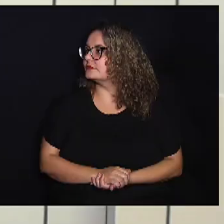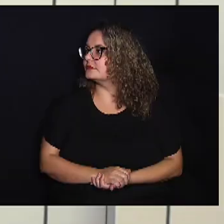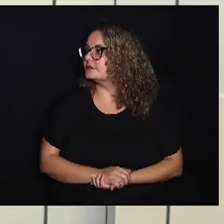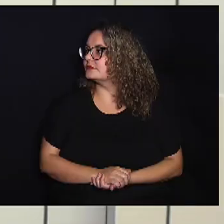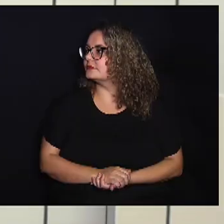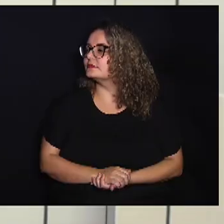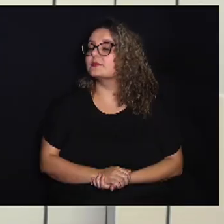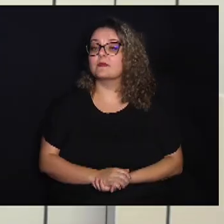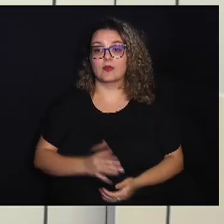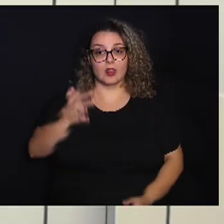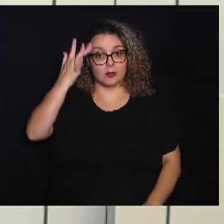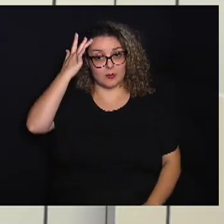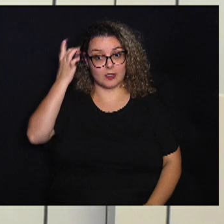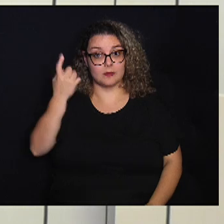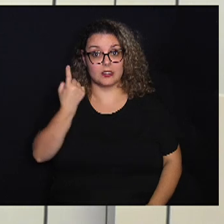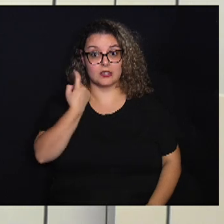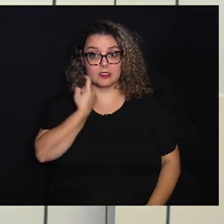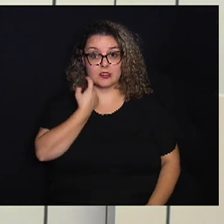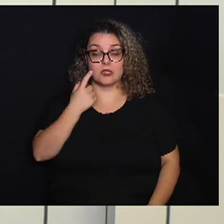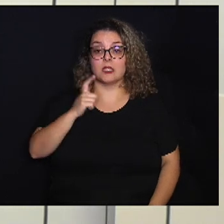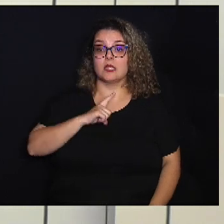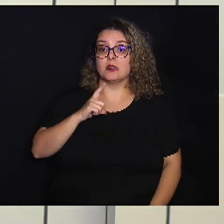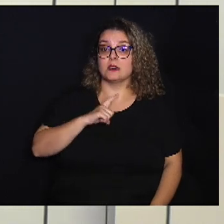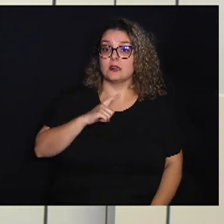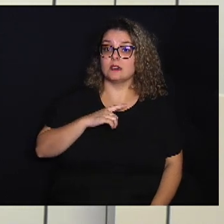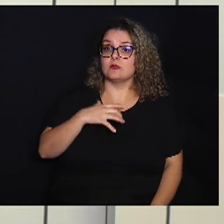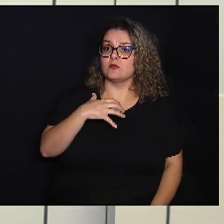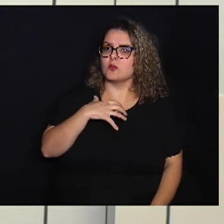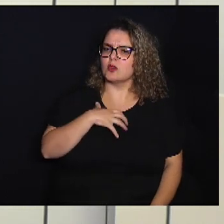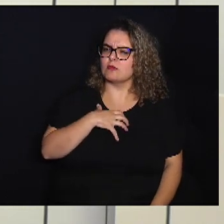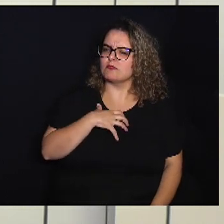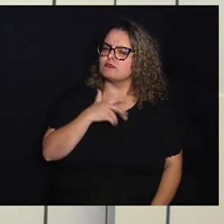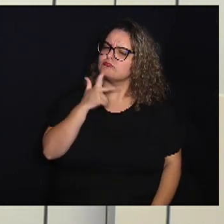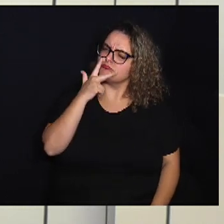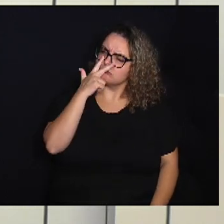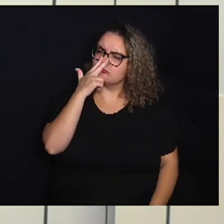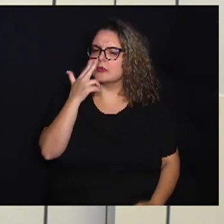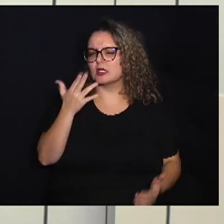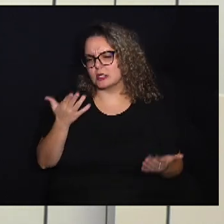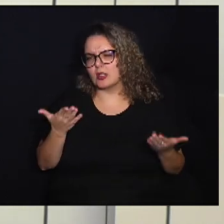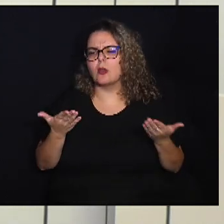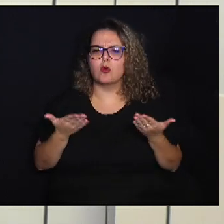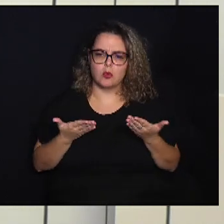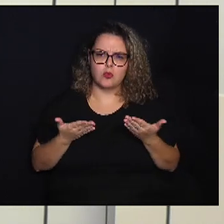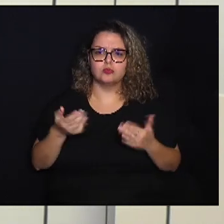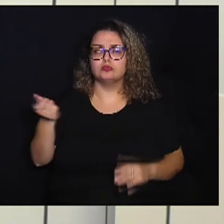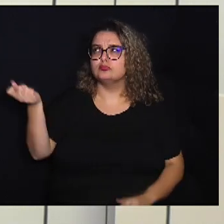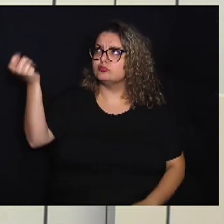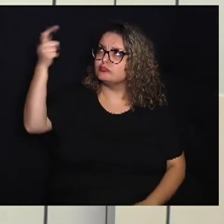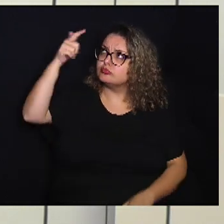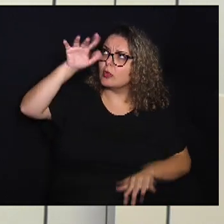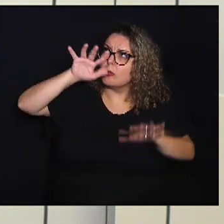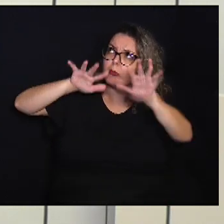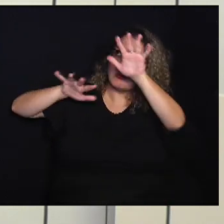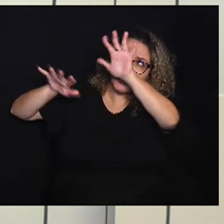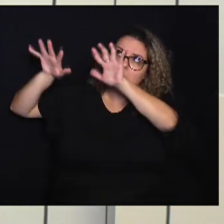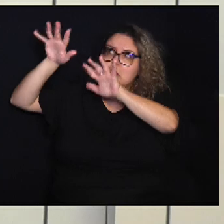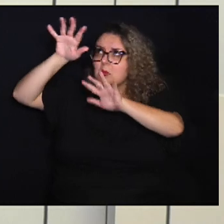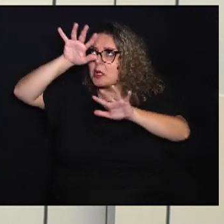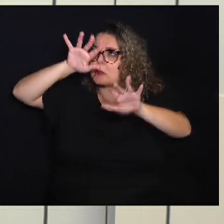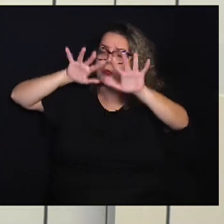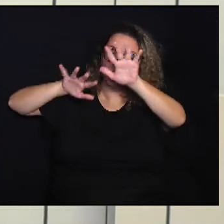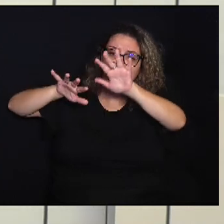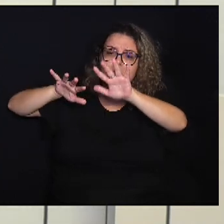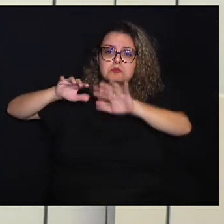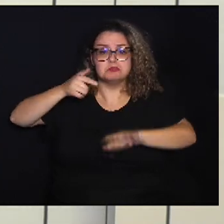Para amanhã, sexta-feira, teremos uma condição parecida com hoje. O sol aparecendo entre algumas nuvens e